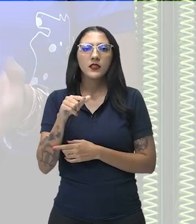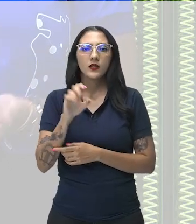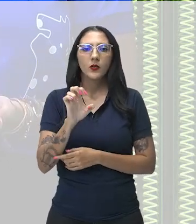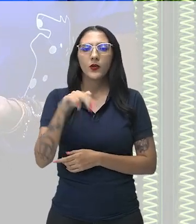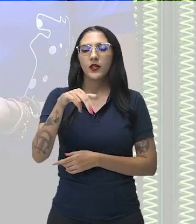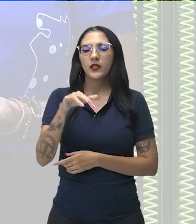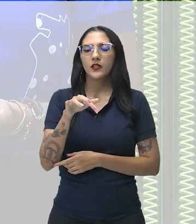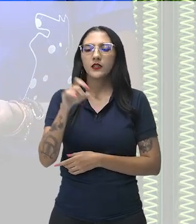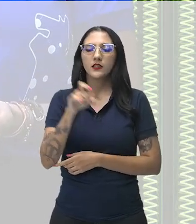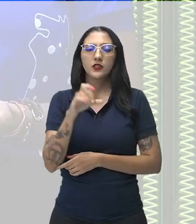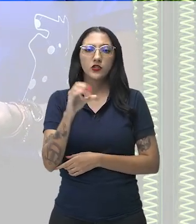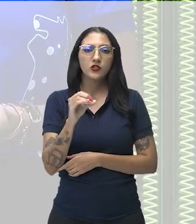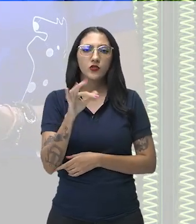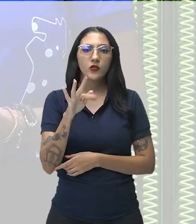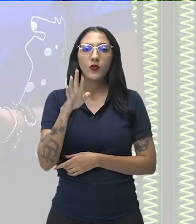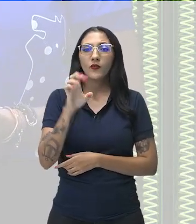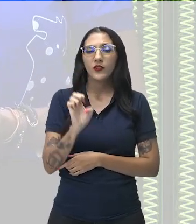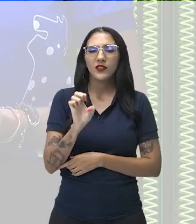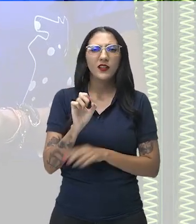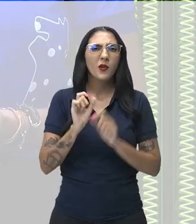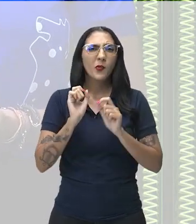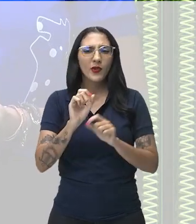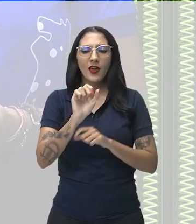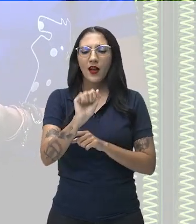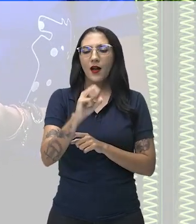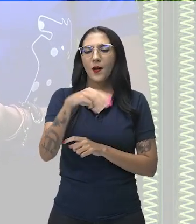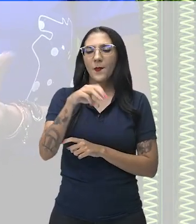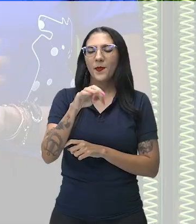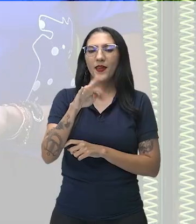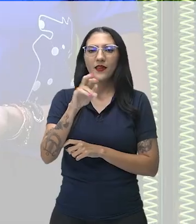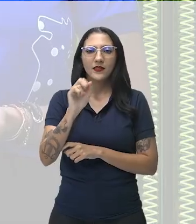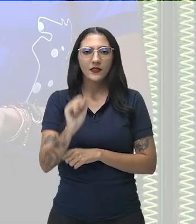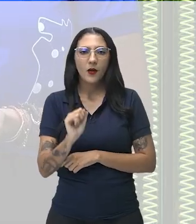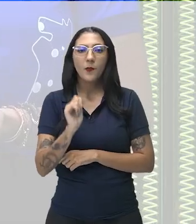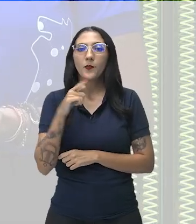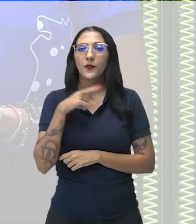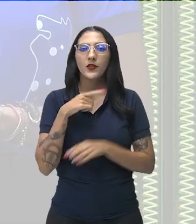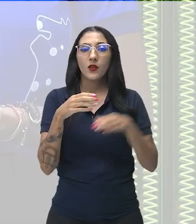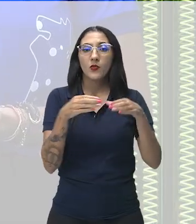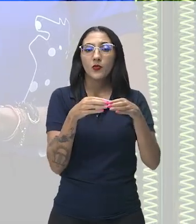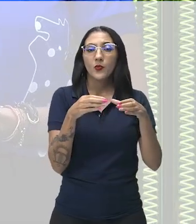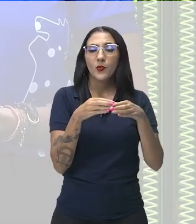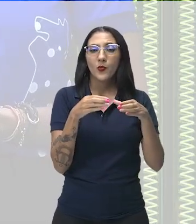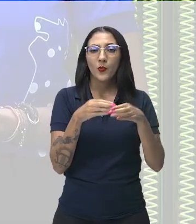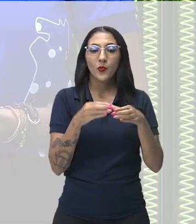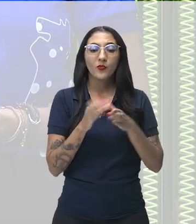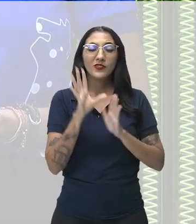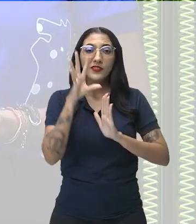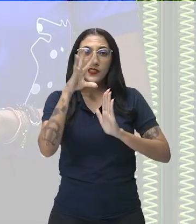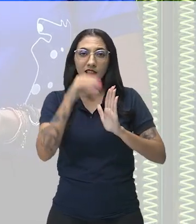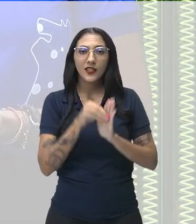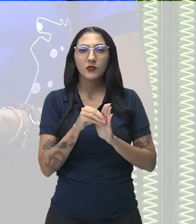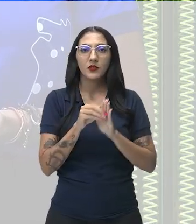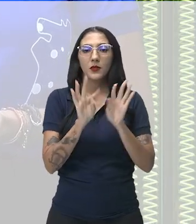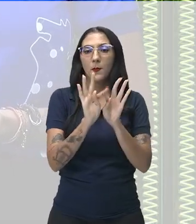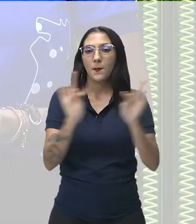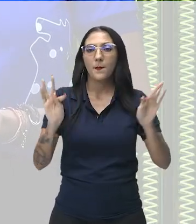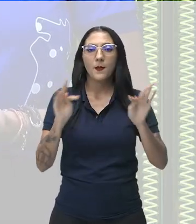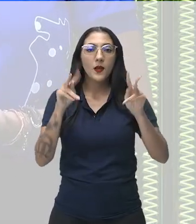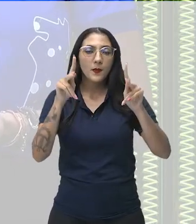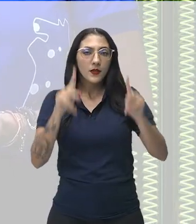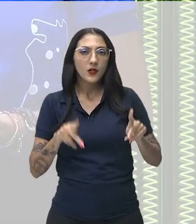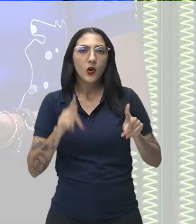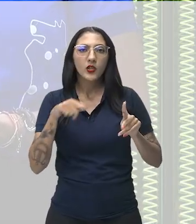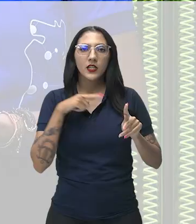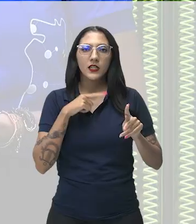S, e que ele é um ametal. Ele pertence ao grupo dos calcogênios, onde dentro da tabela periódica nós vamos encontrá-lo no